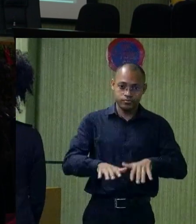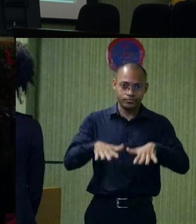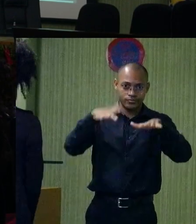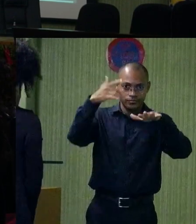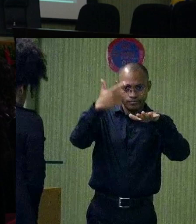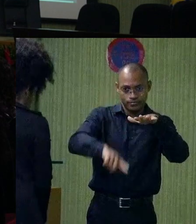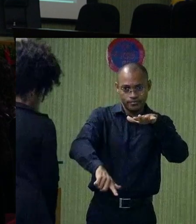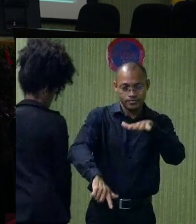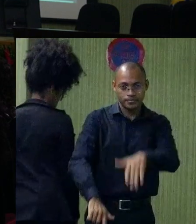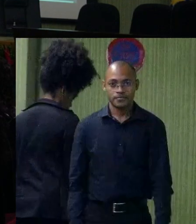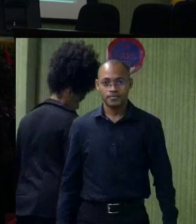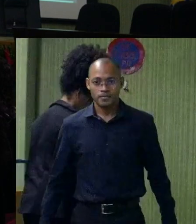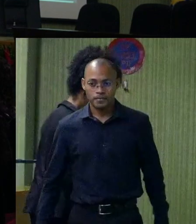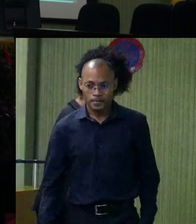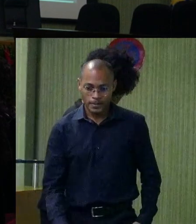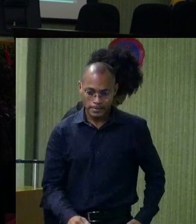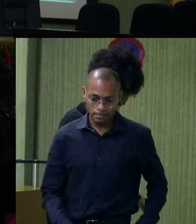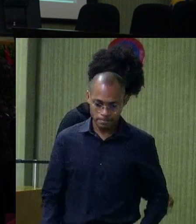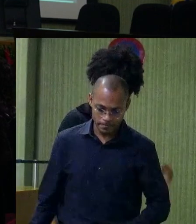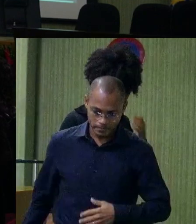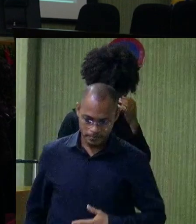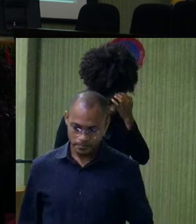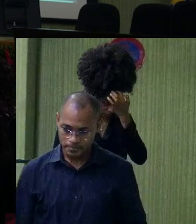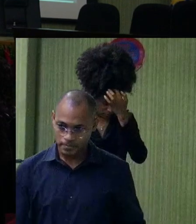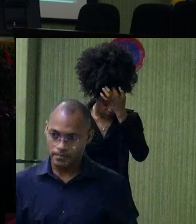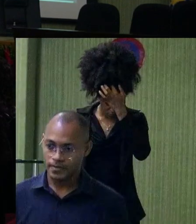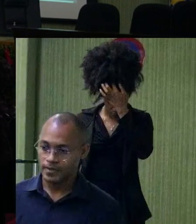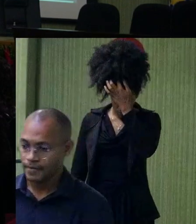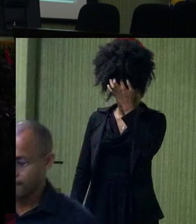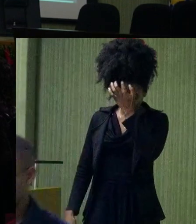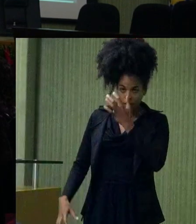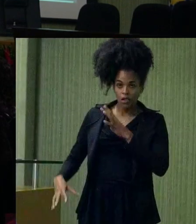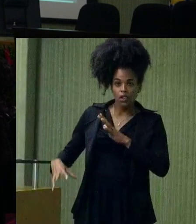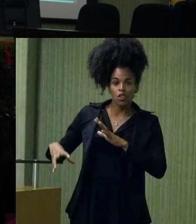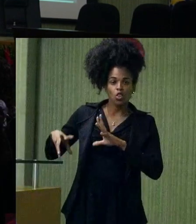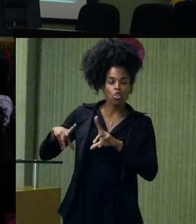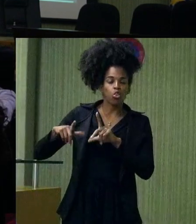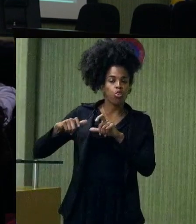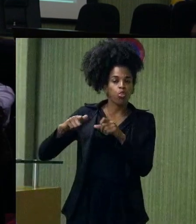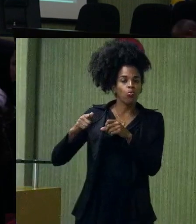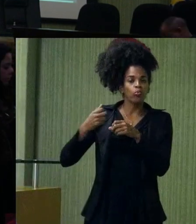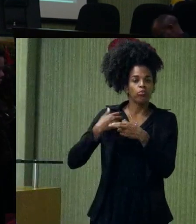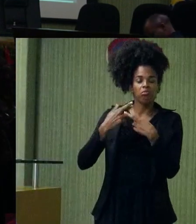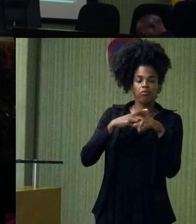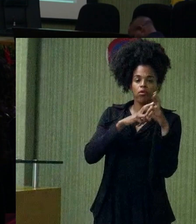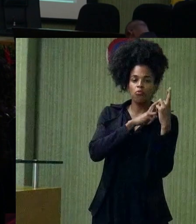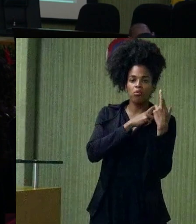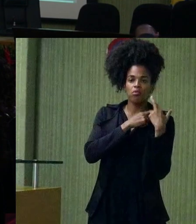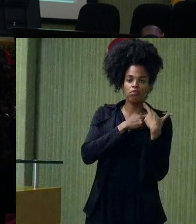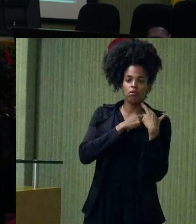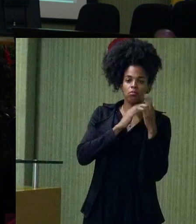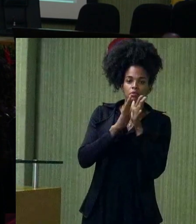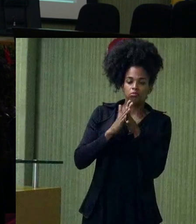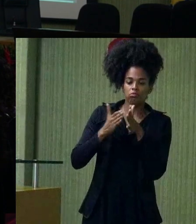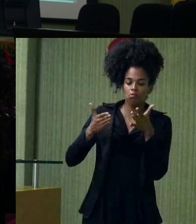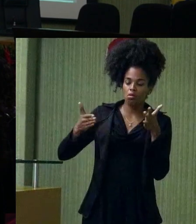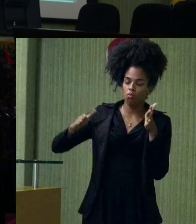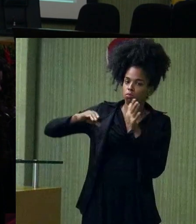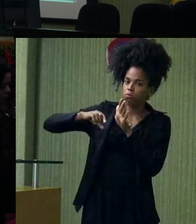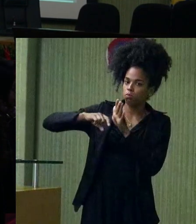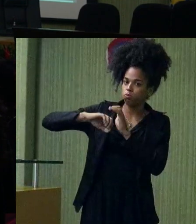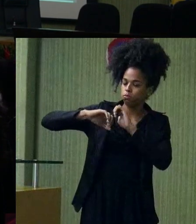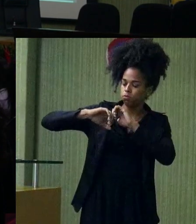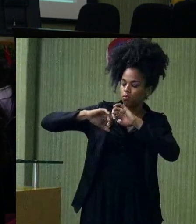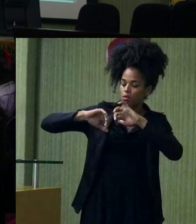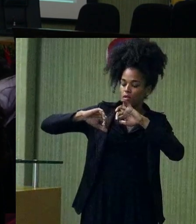alagamento isso teve consequências eh que aumentaram o abismo justamente da escola privada em relação à